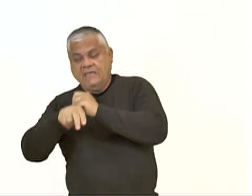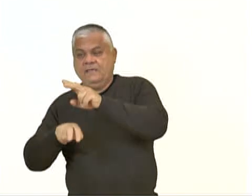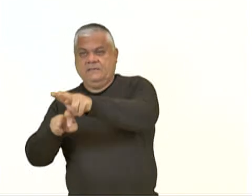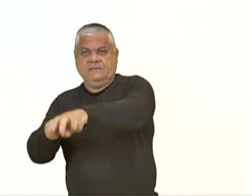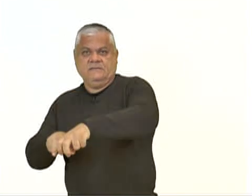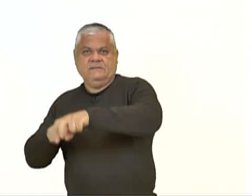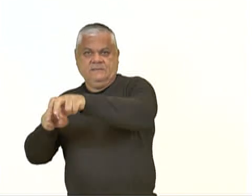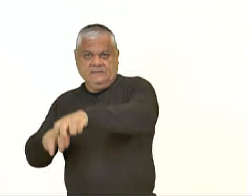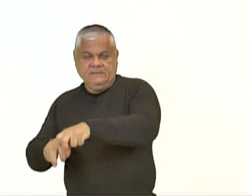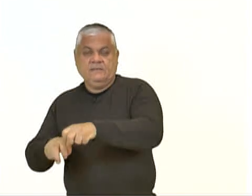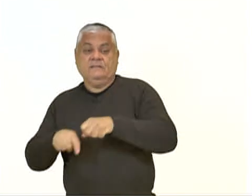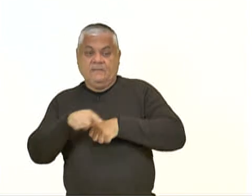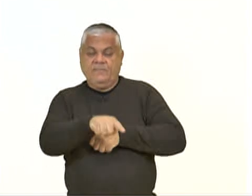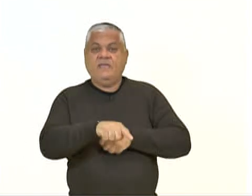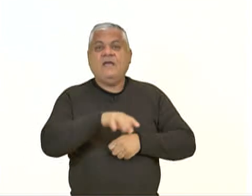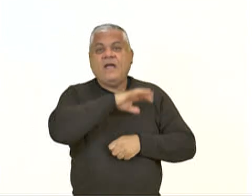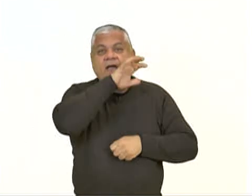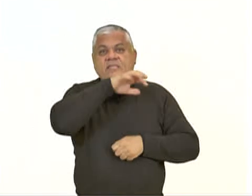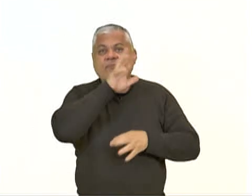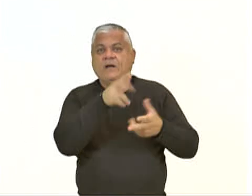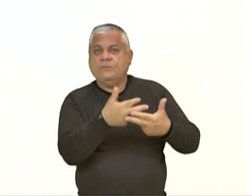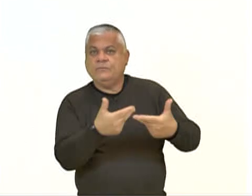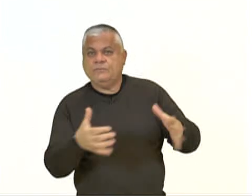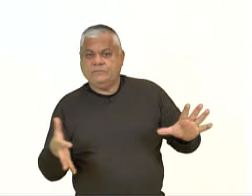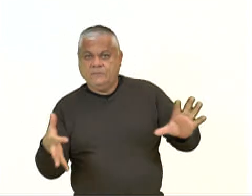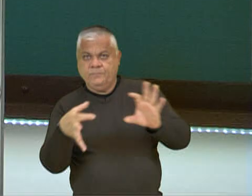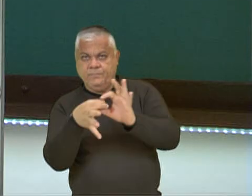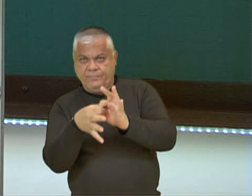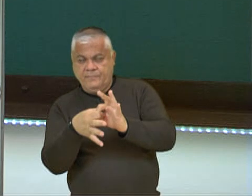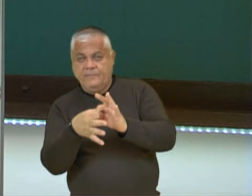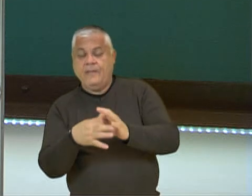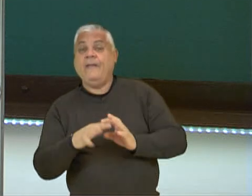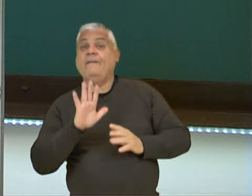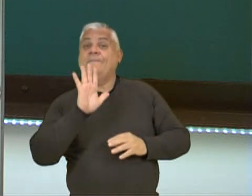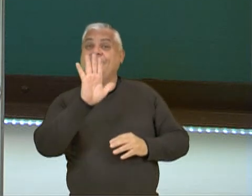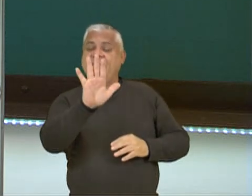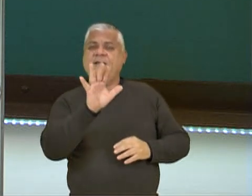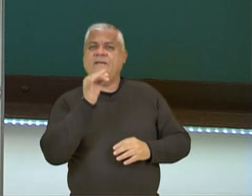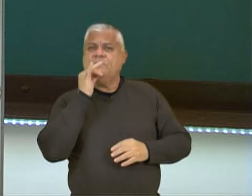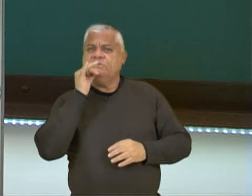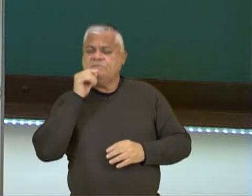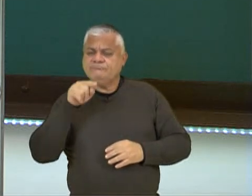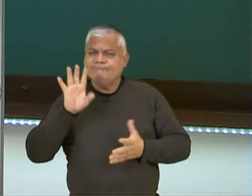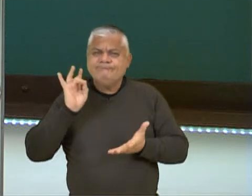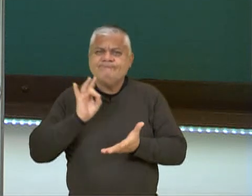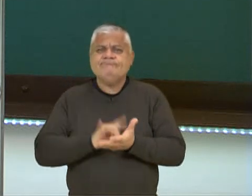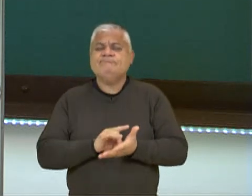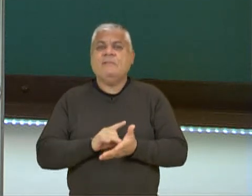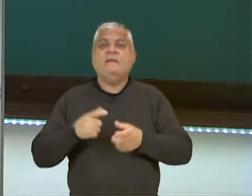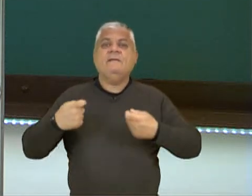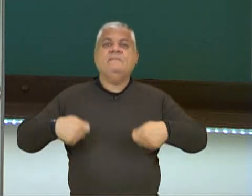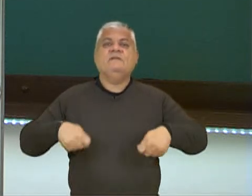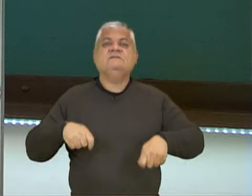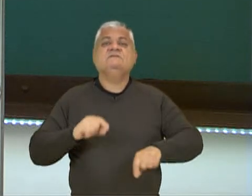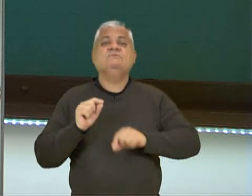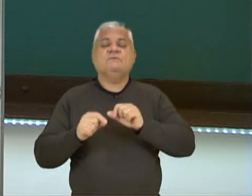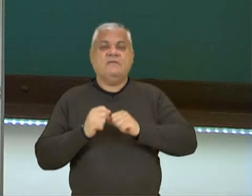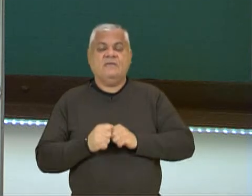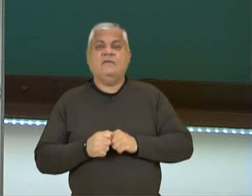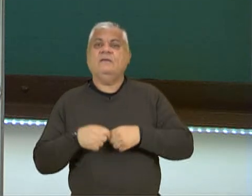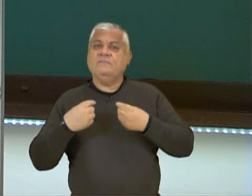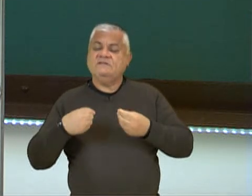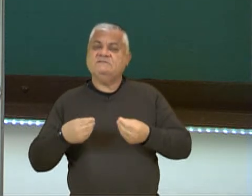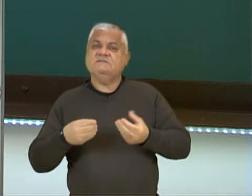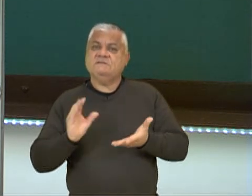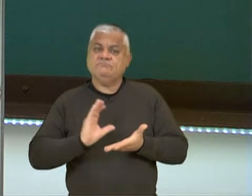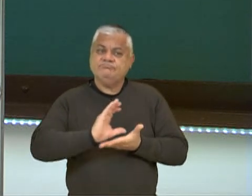a pecuária. Mas para ela acontecer de forma efetiva, ela precisa de